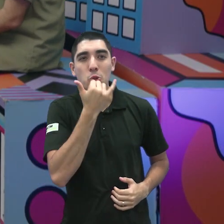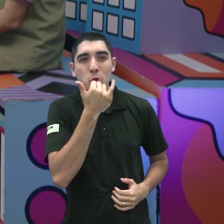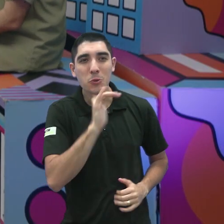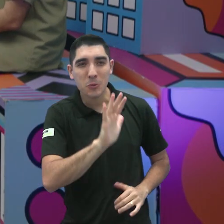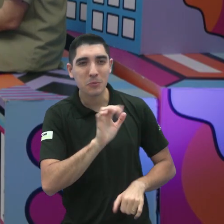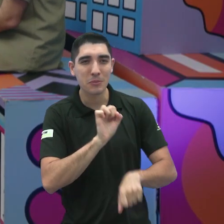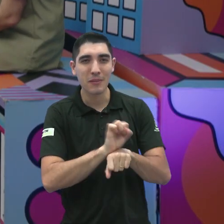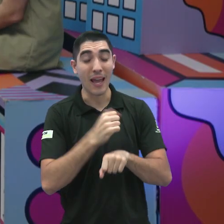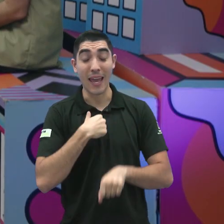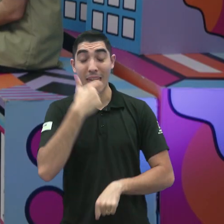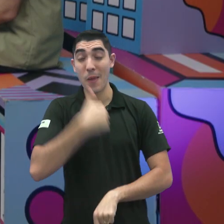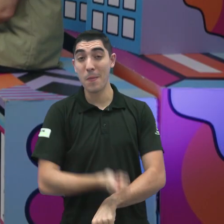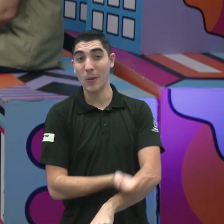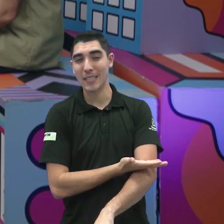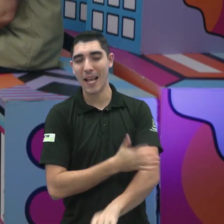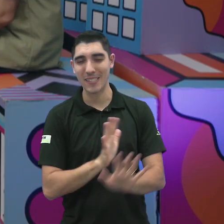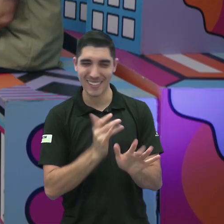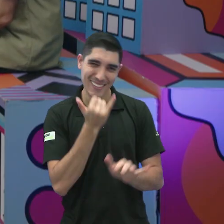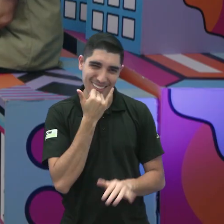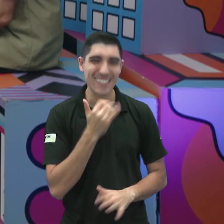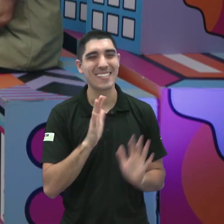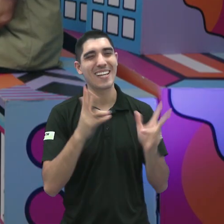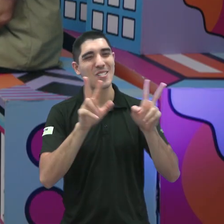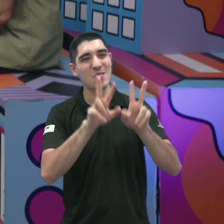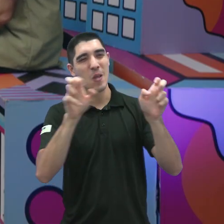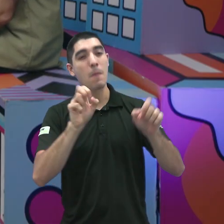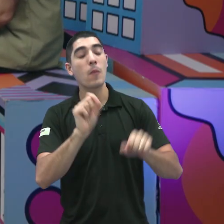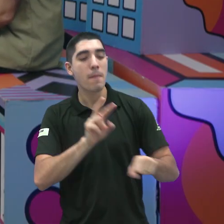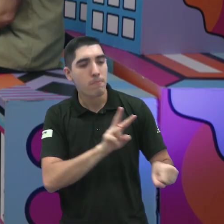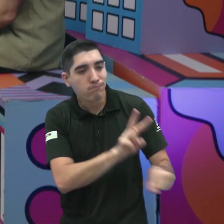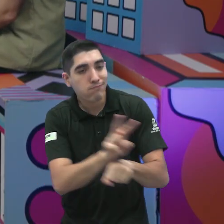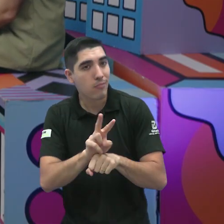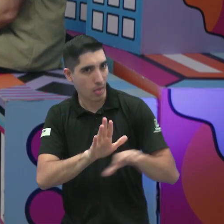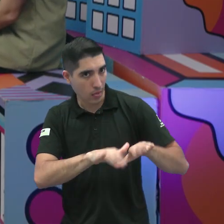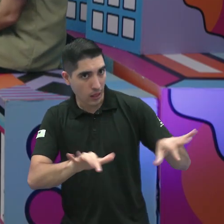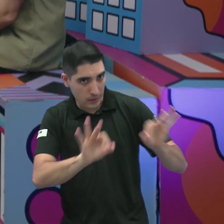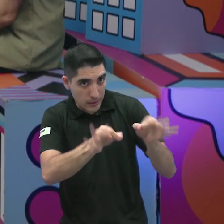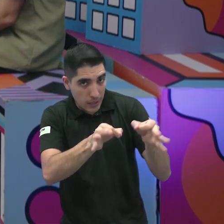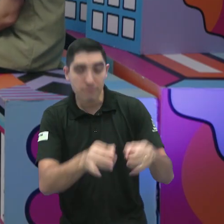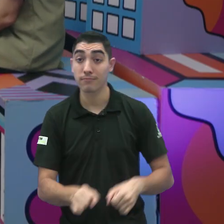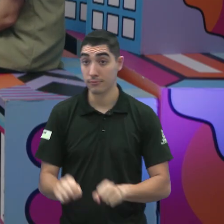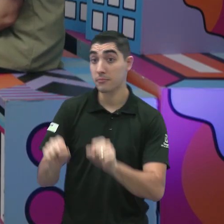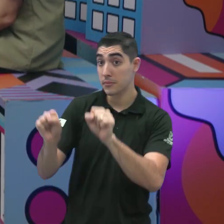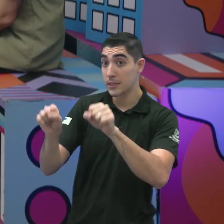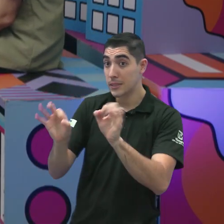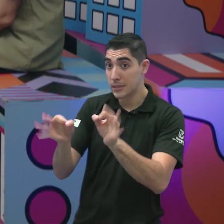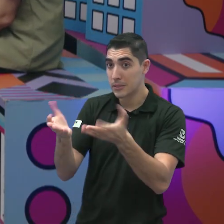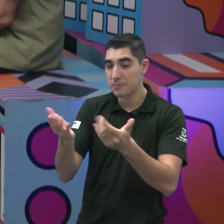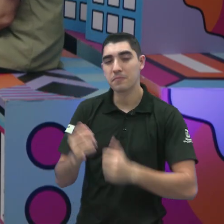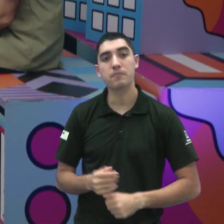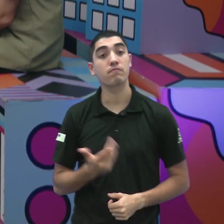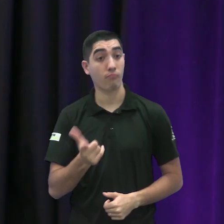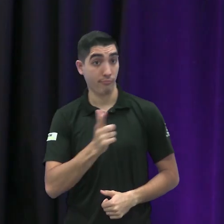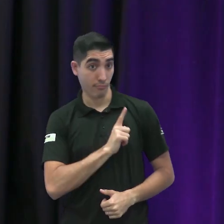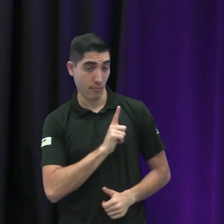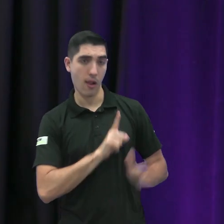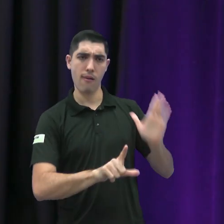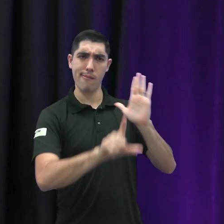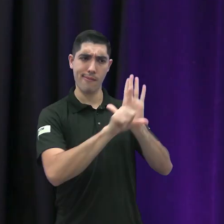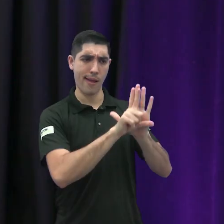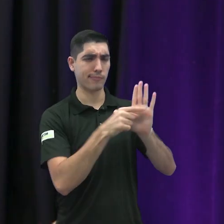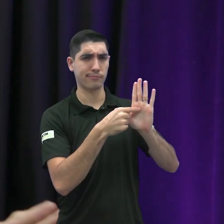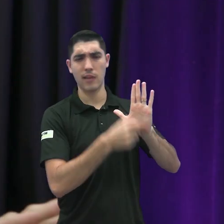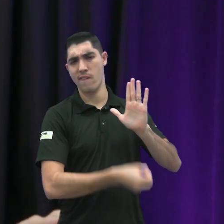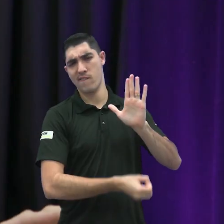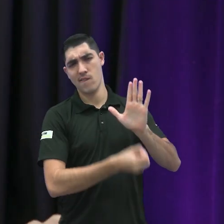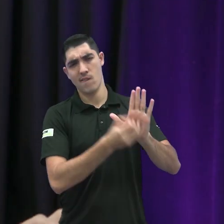Maésio, fiquei emocionado. Mas vamos lá falar de proteção às crianças, né? É isso. Então, a gente tem algumas leis, várias leis,